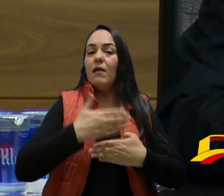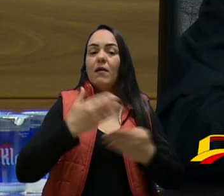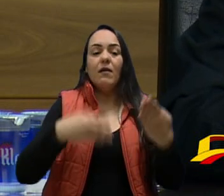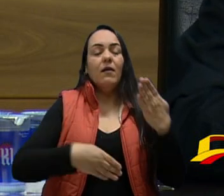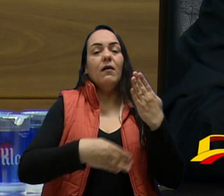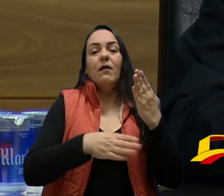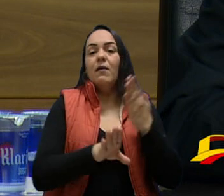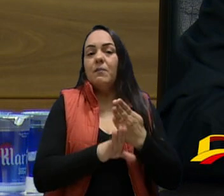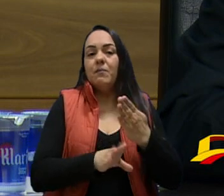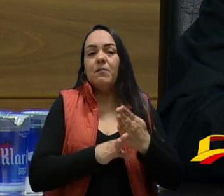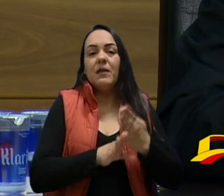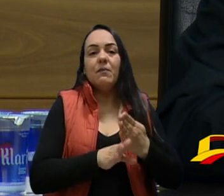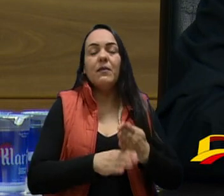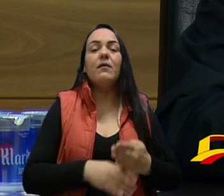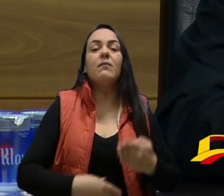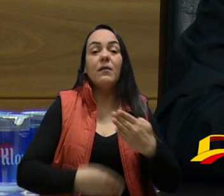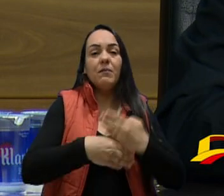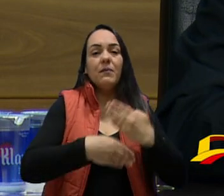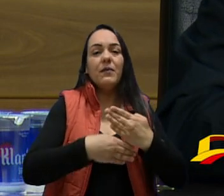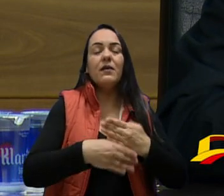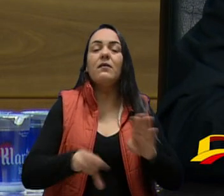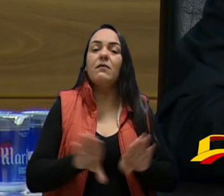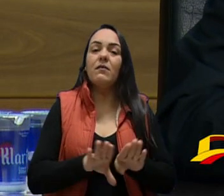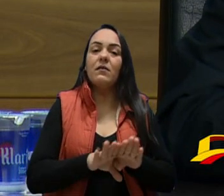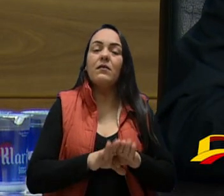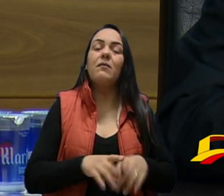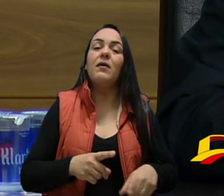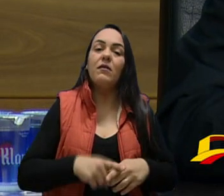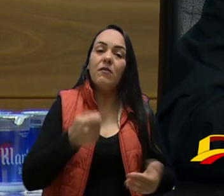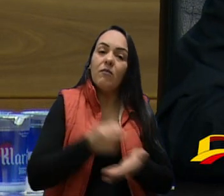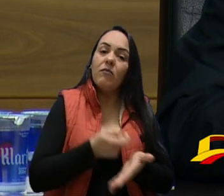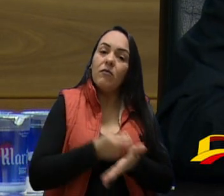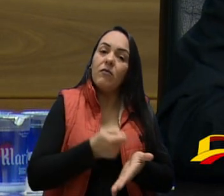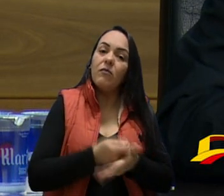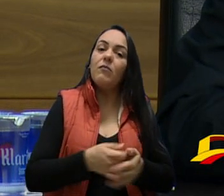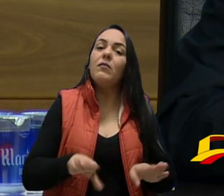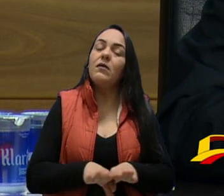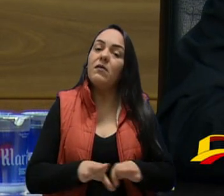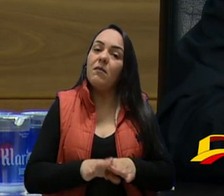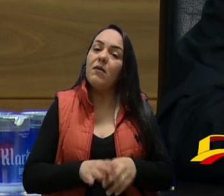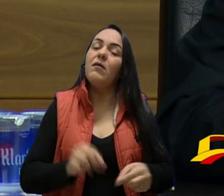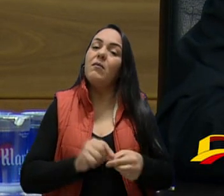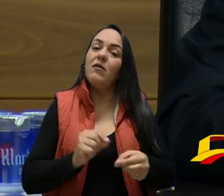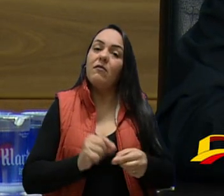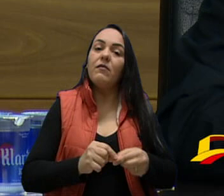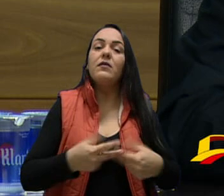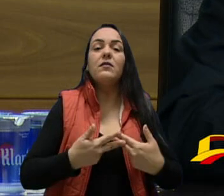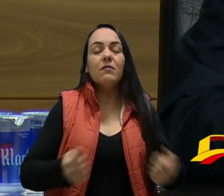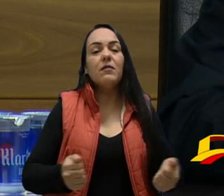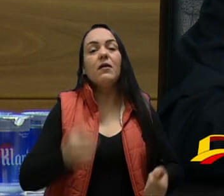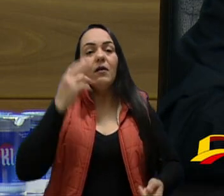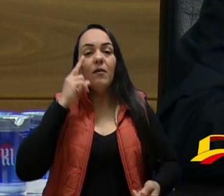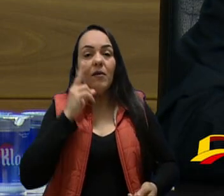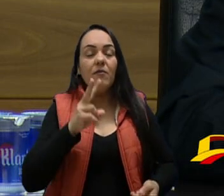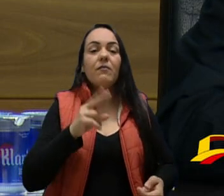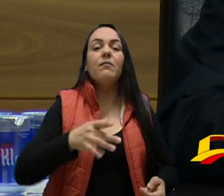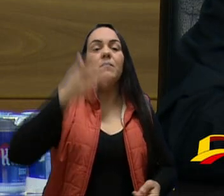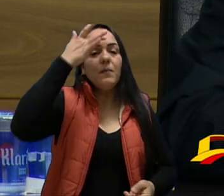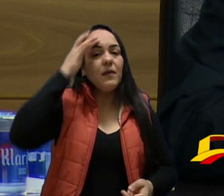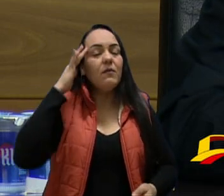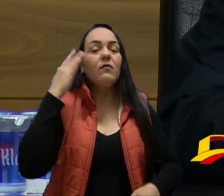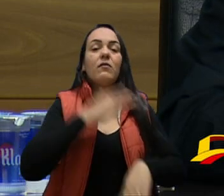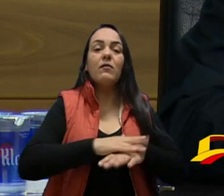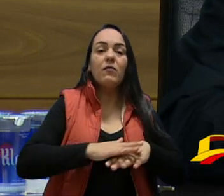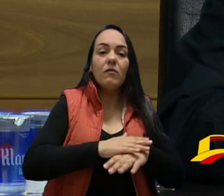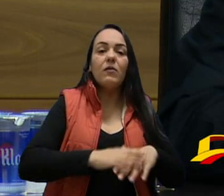e para que nós pudéssemos está comprando esses testes também tá bom então esses testes já vão estar disponíveis